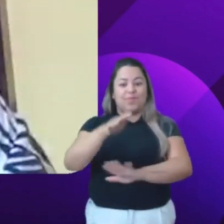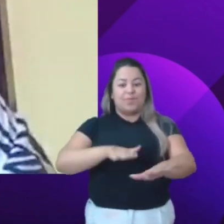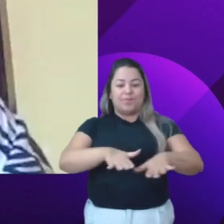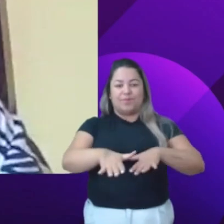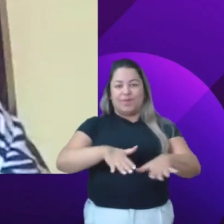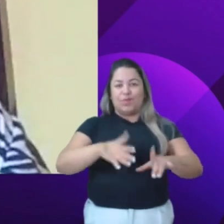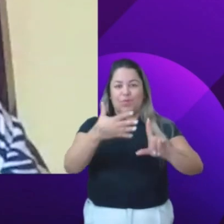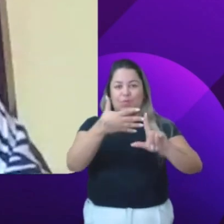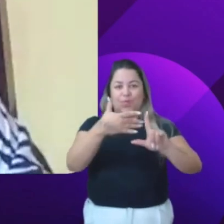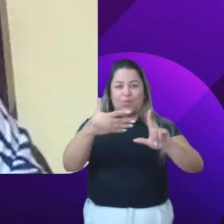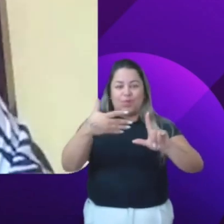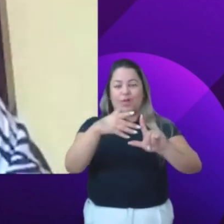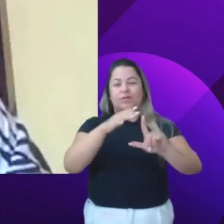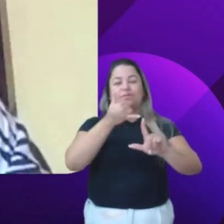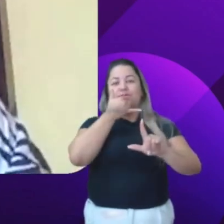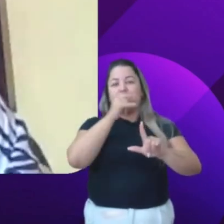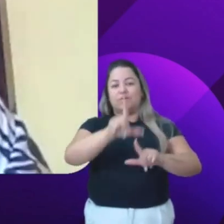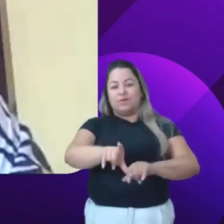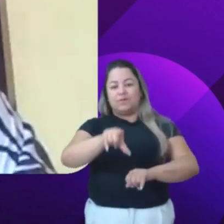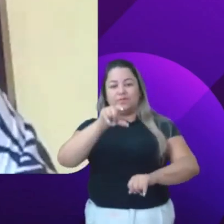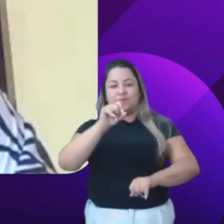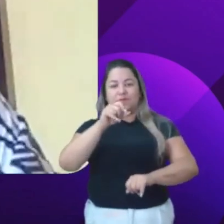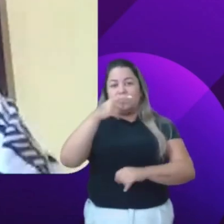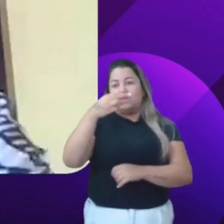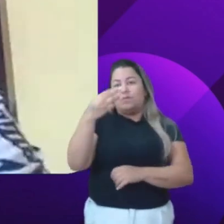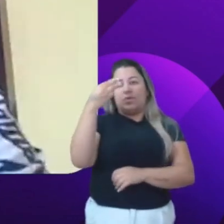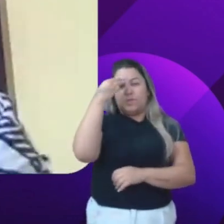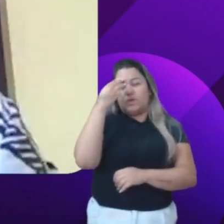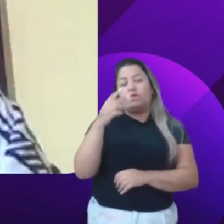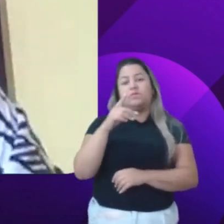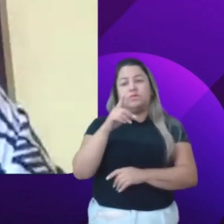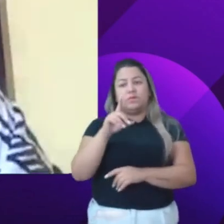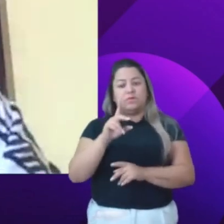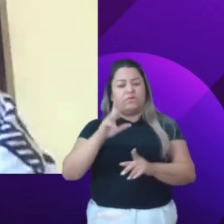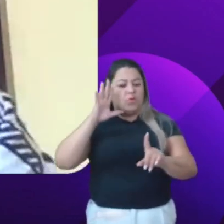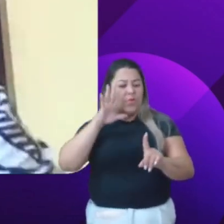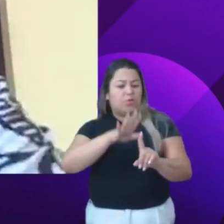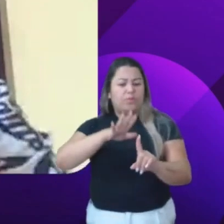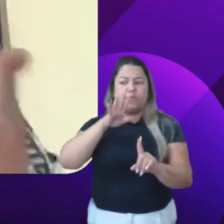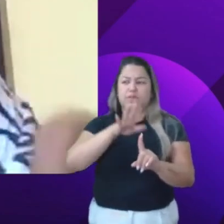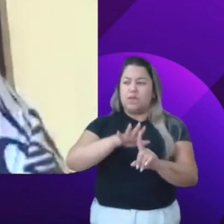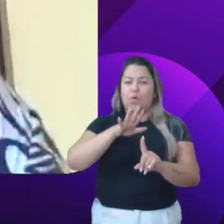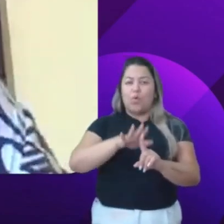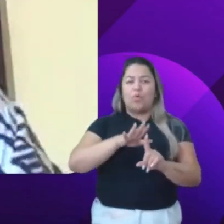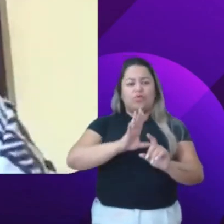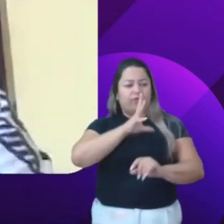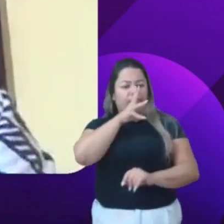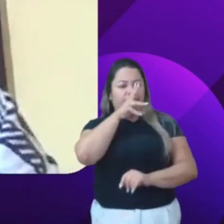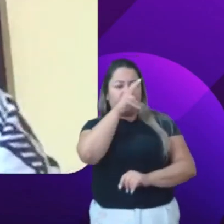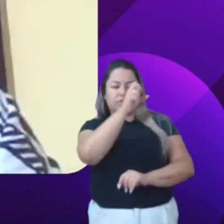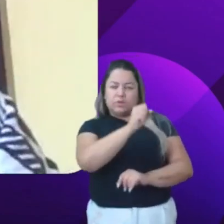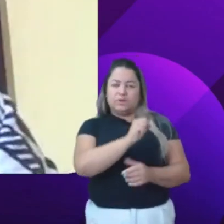lésbico, que é a memória daquelas que foram, né, perseguidas, é um símbolo de